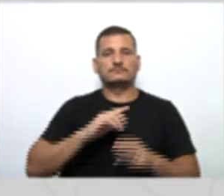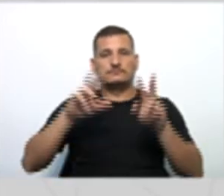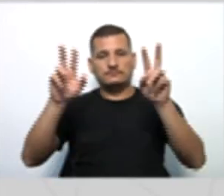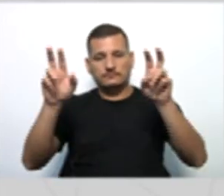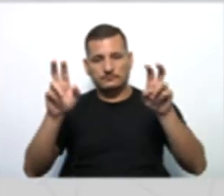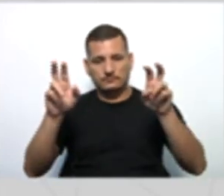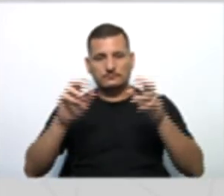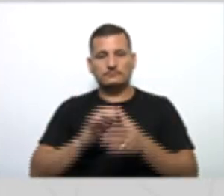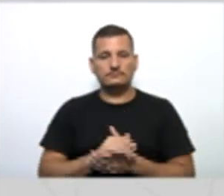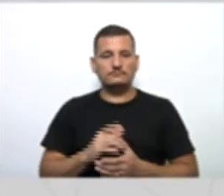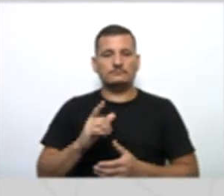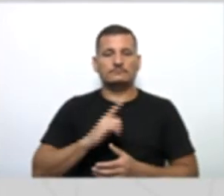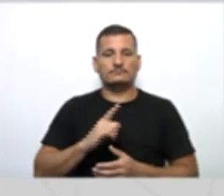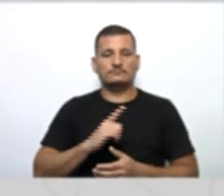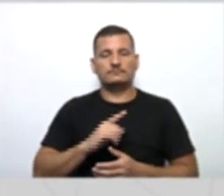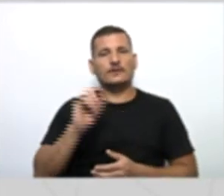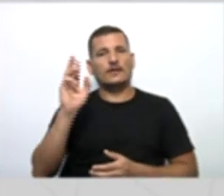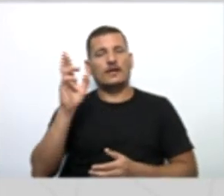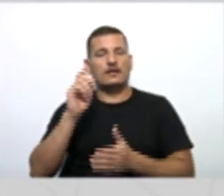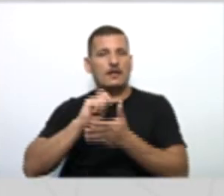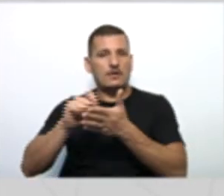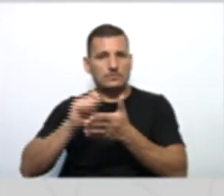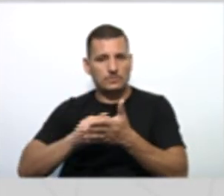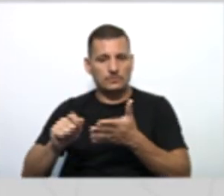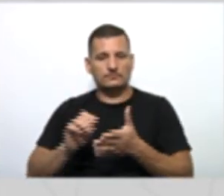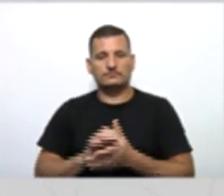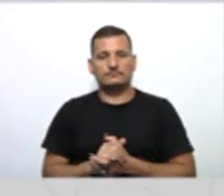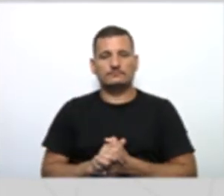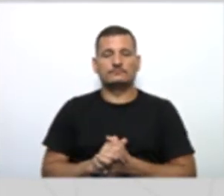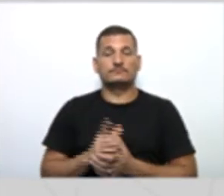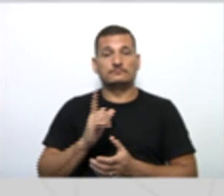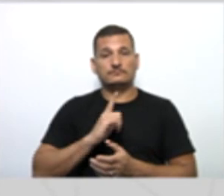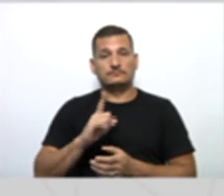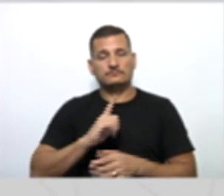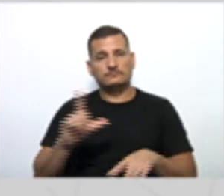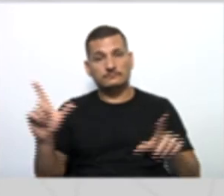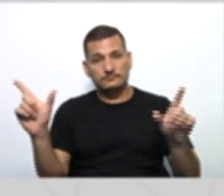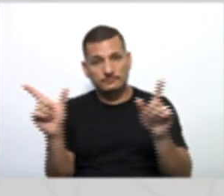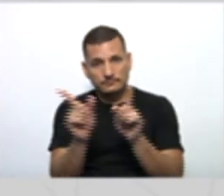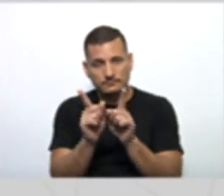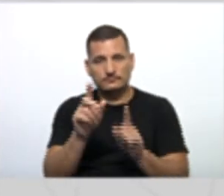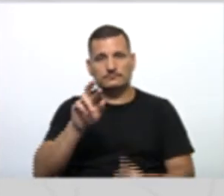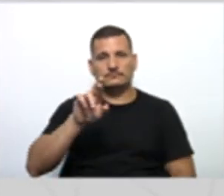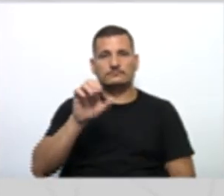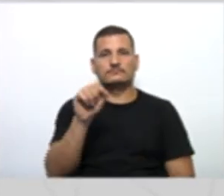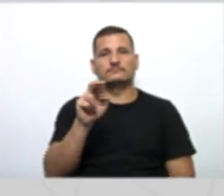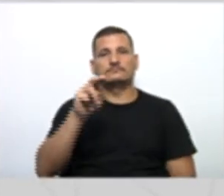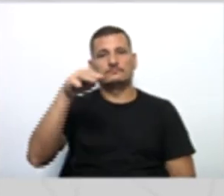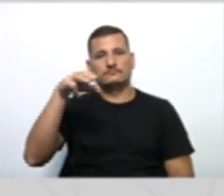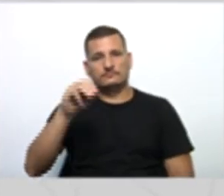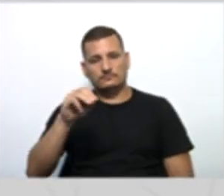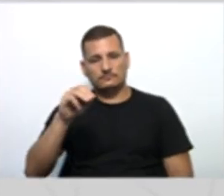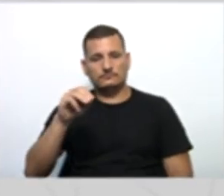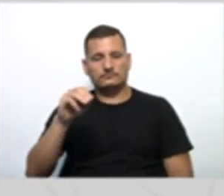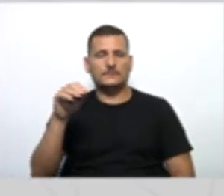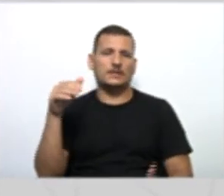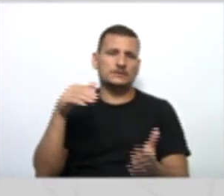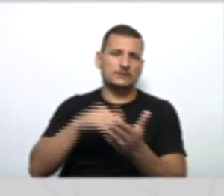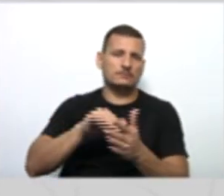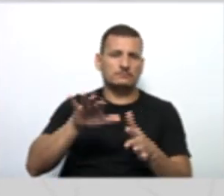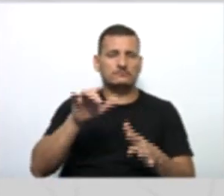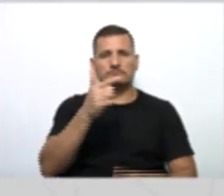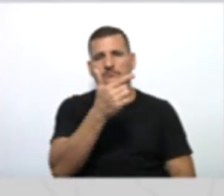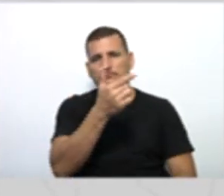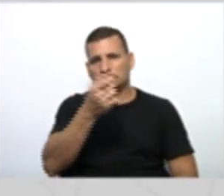tem obrigatoriamente os autores e ele tem um resumo, que é, geralmente até 200